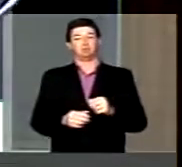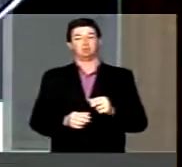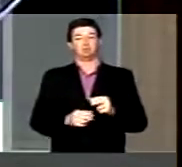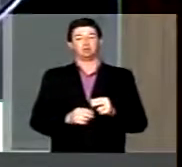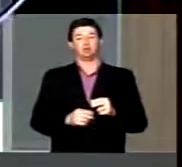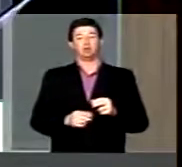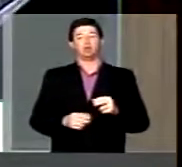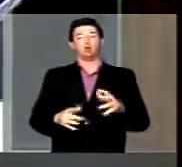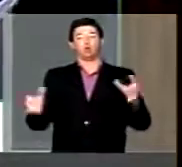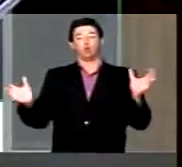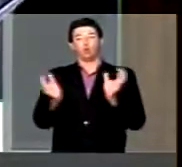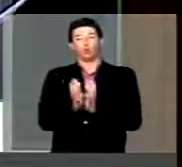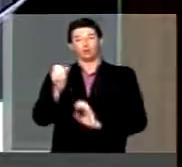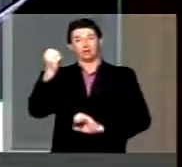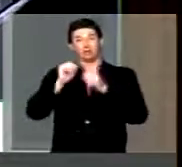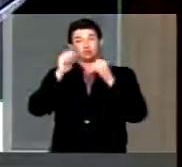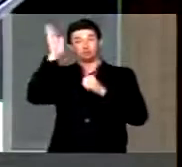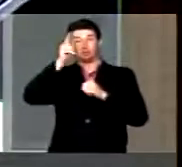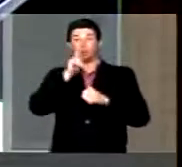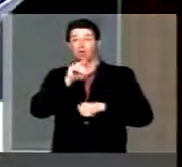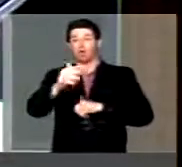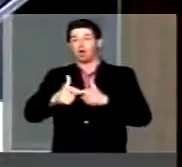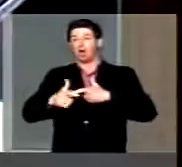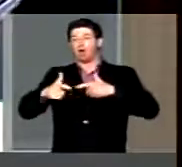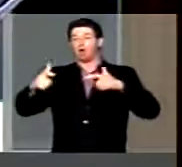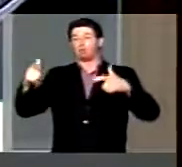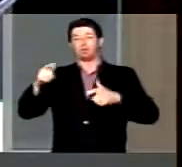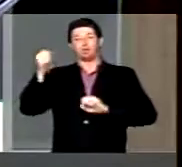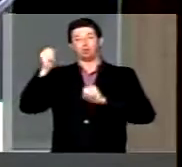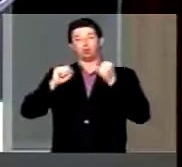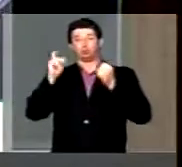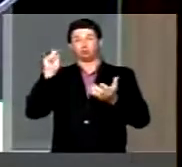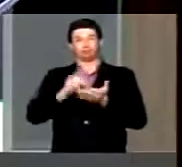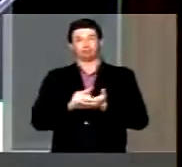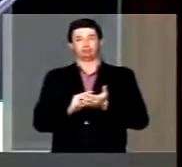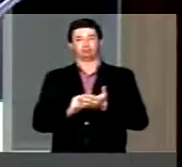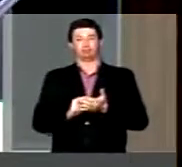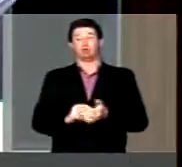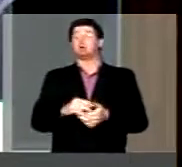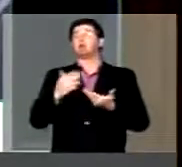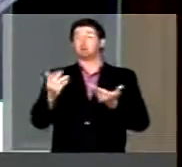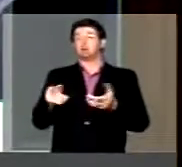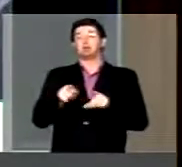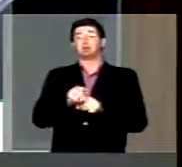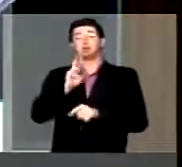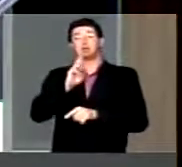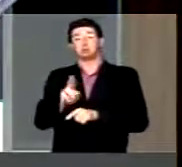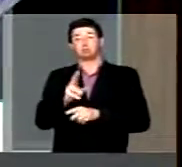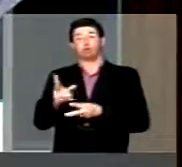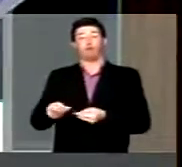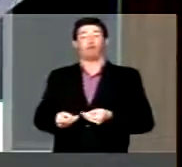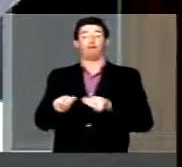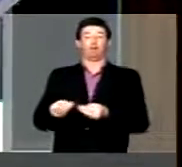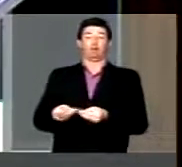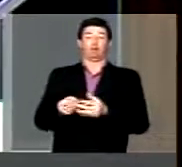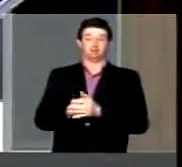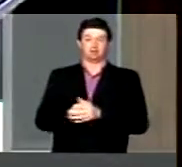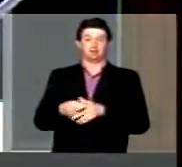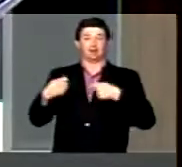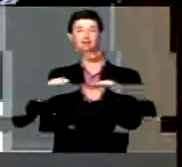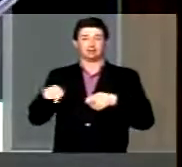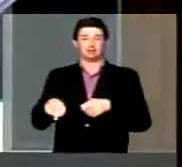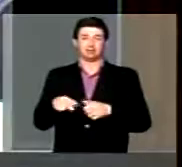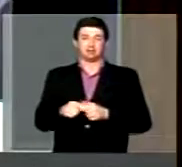industrial de um país aumentar sua capacidade produtiva e responder com aumento de oferta à